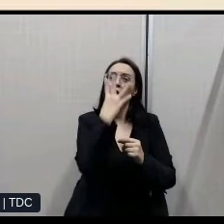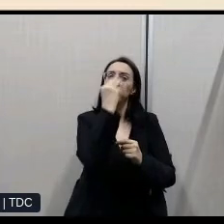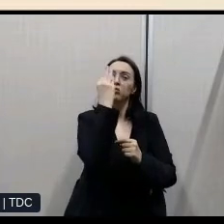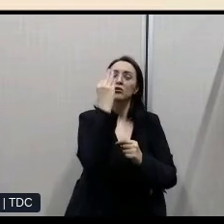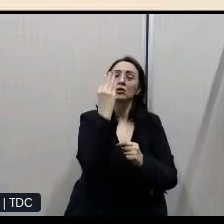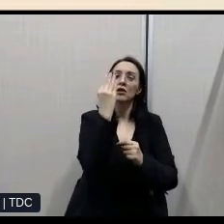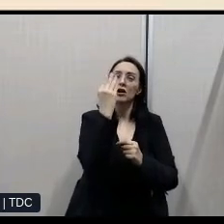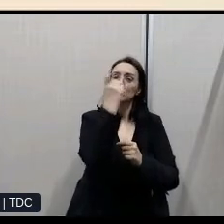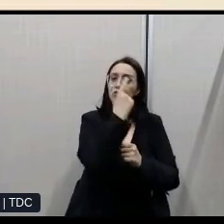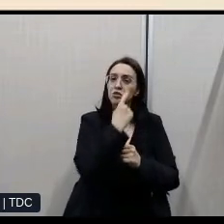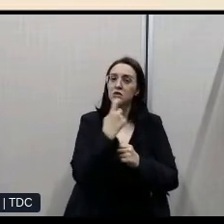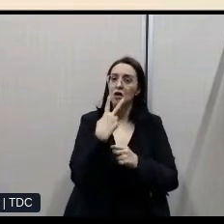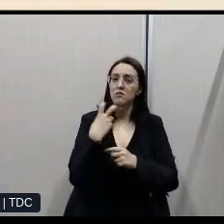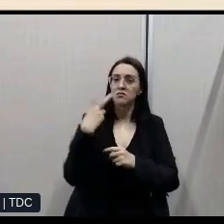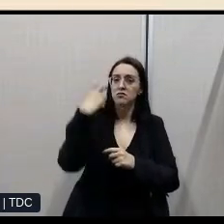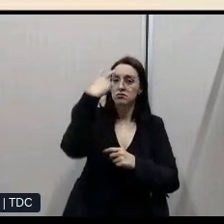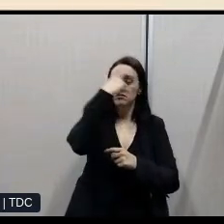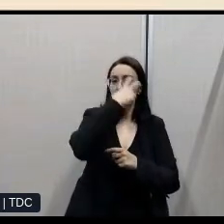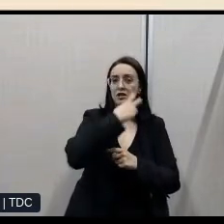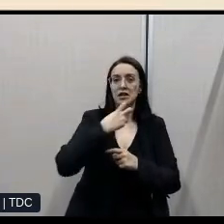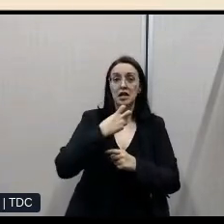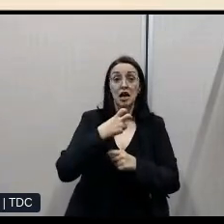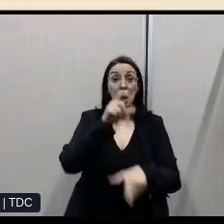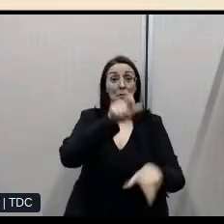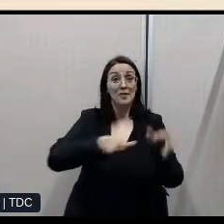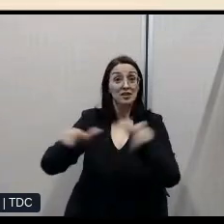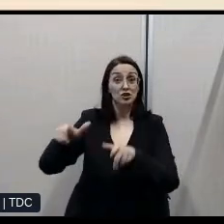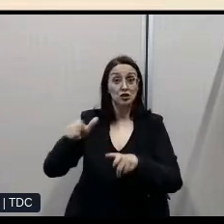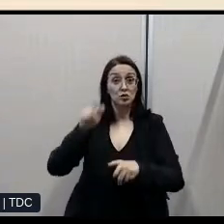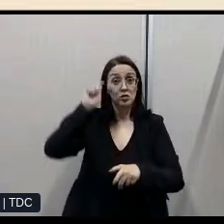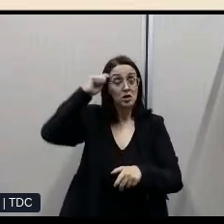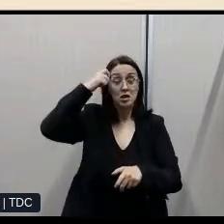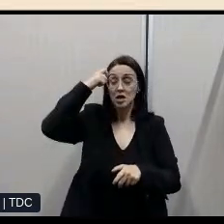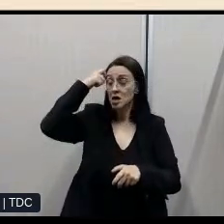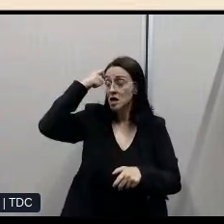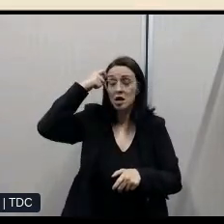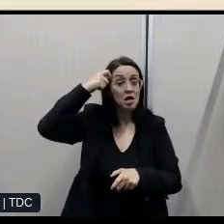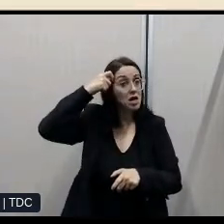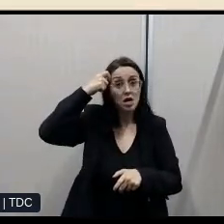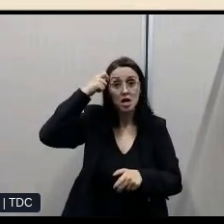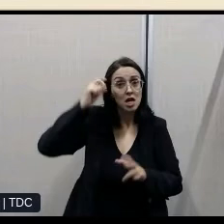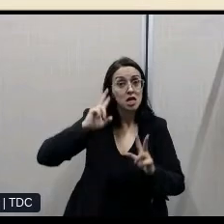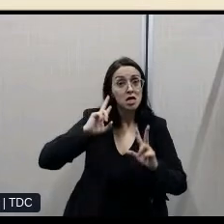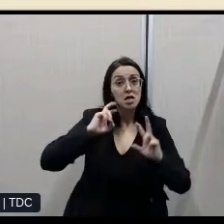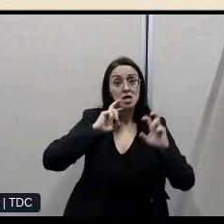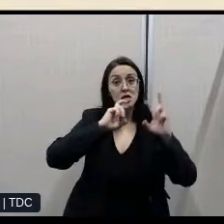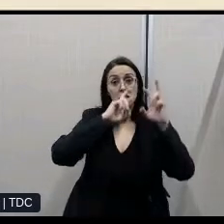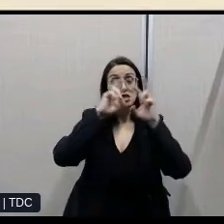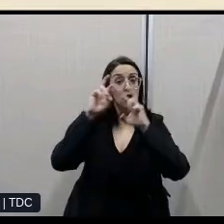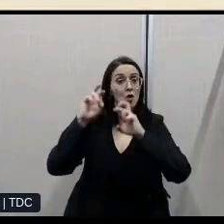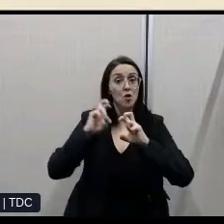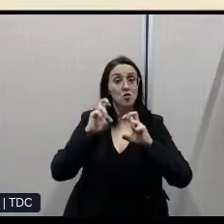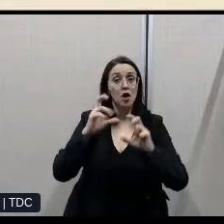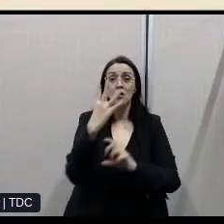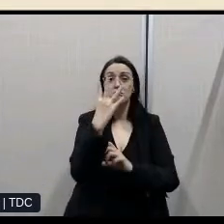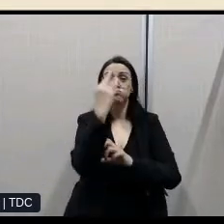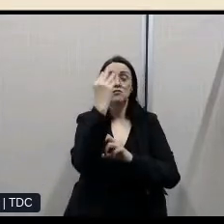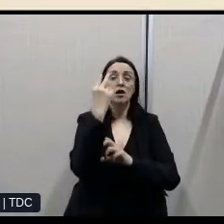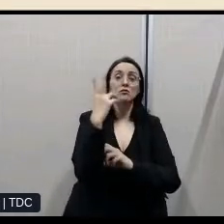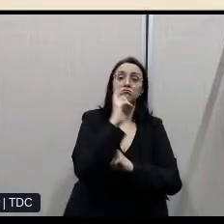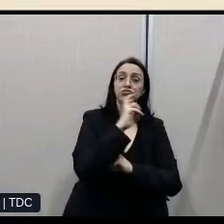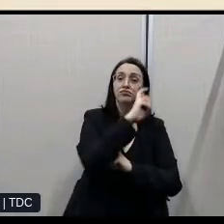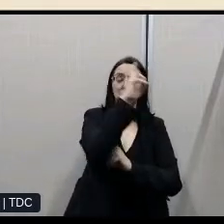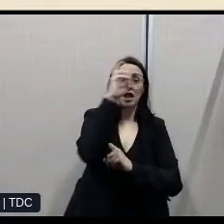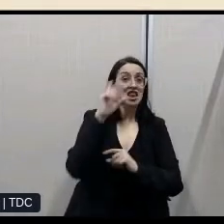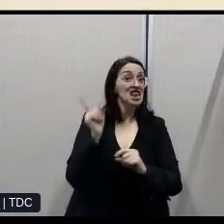facial. E num primeiro momento, as pessoas negras não eram reconhecidas nesses equipamentos, porque a base de treinamento que foi